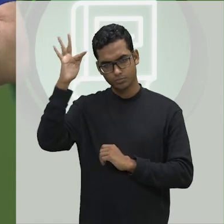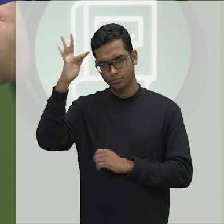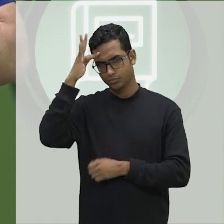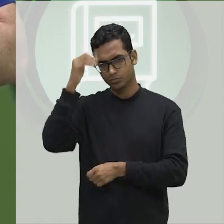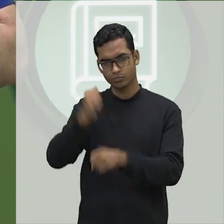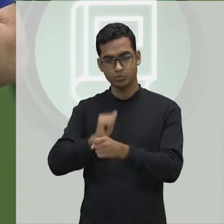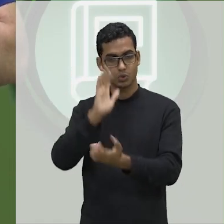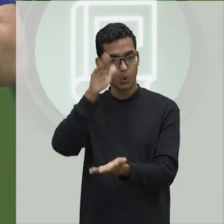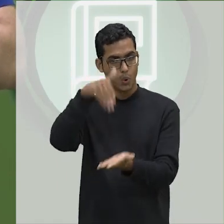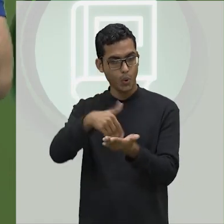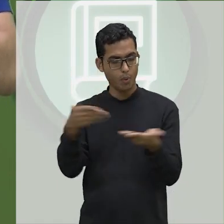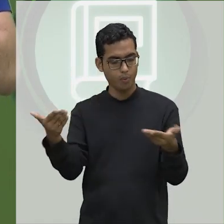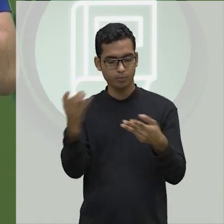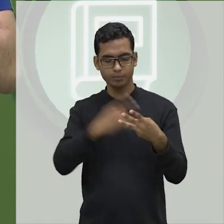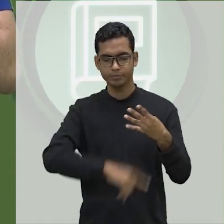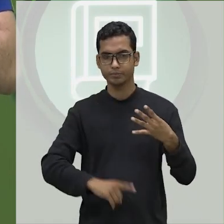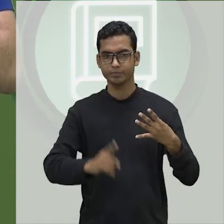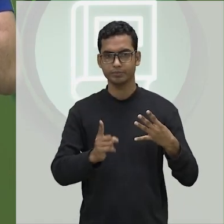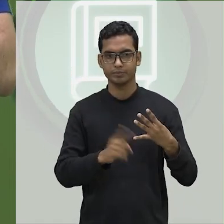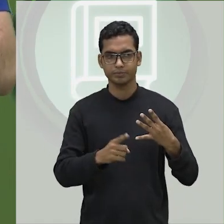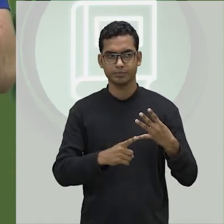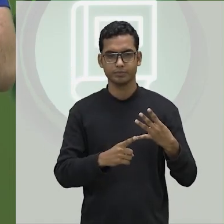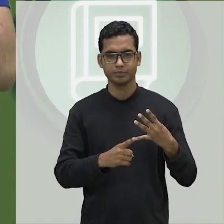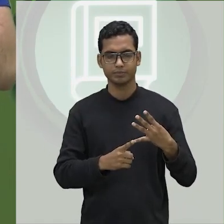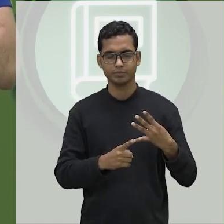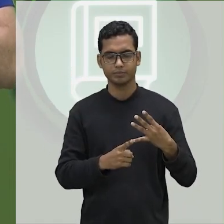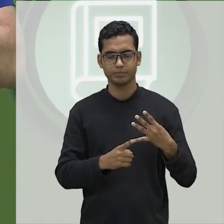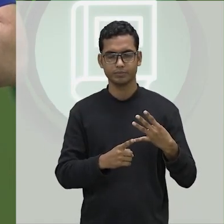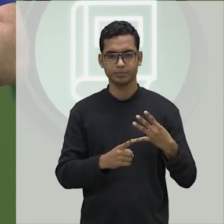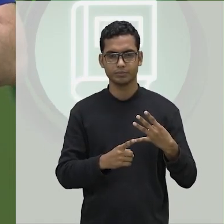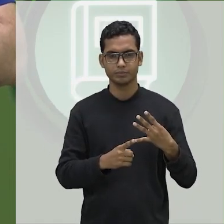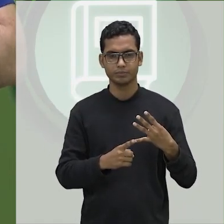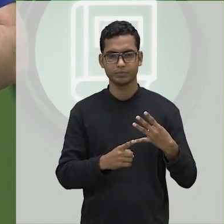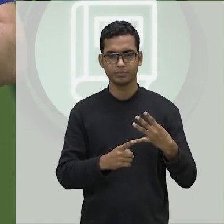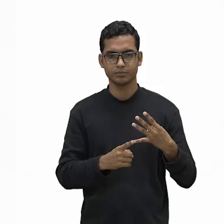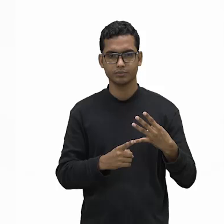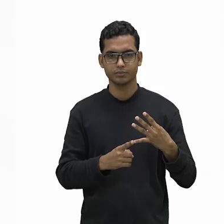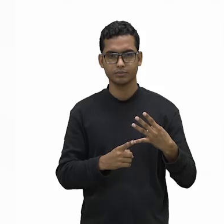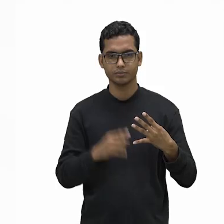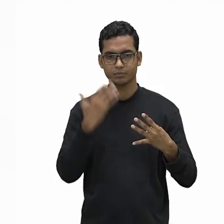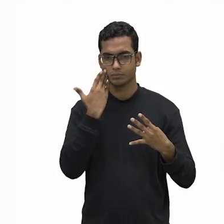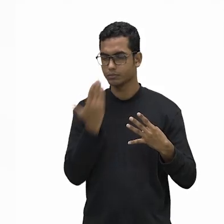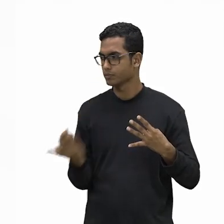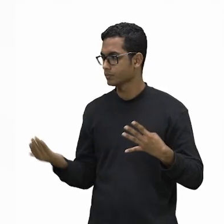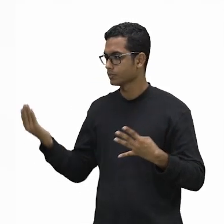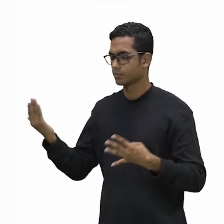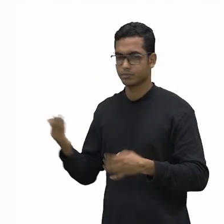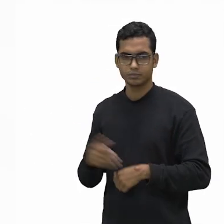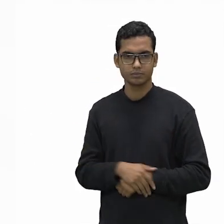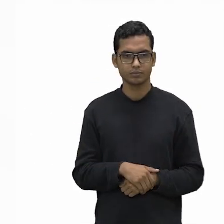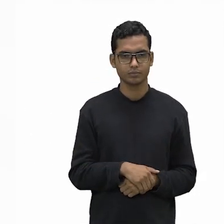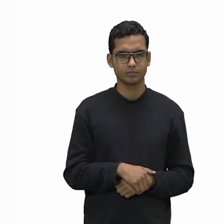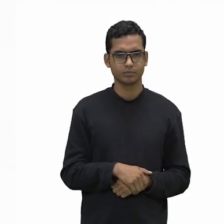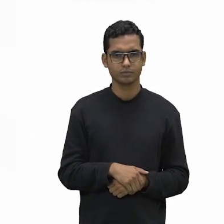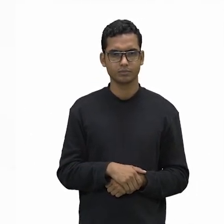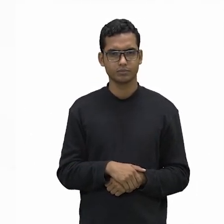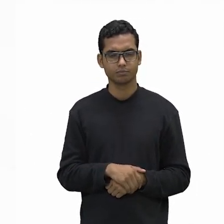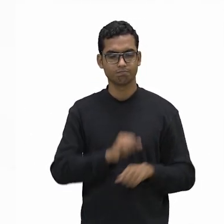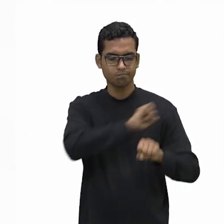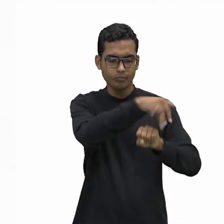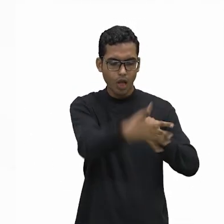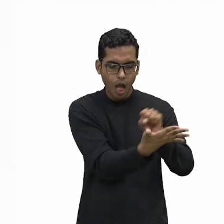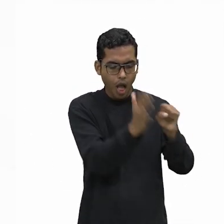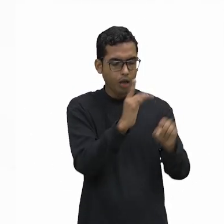temos um último problema que o professor Oswaldo Pessoa Júnior elenca aí, que é o quarto problema, olha só, a não localidade quântica.